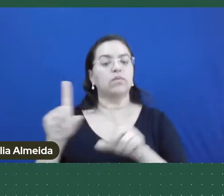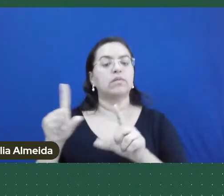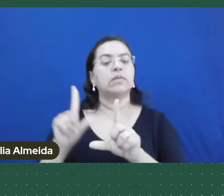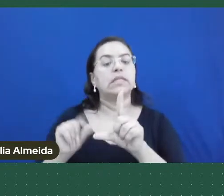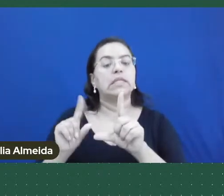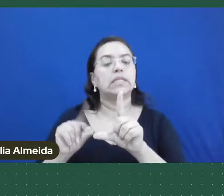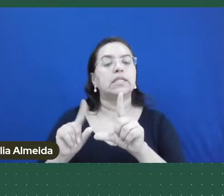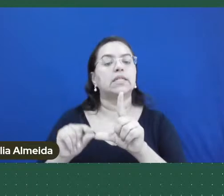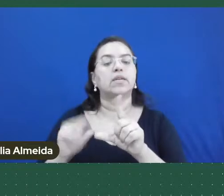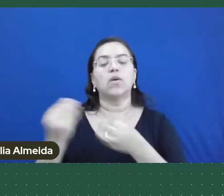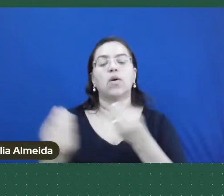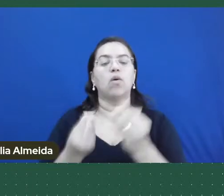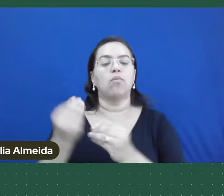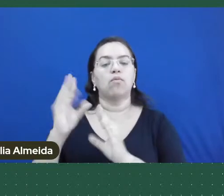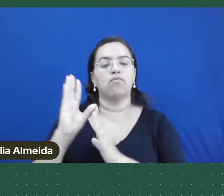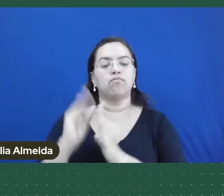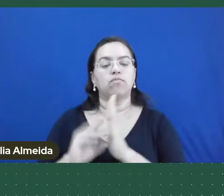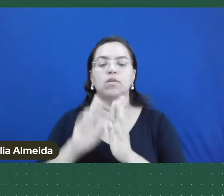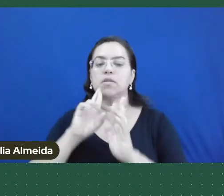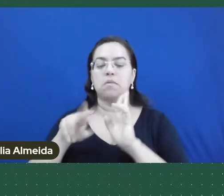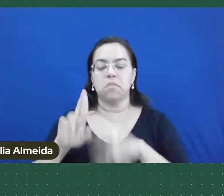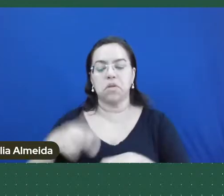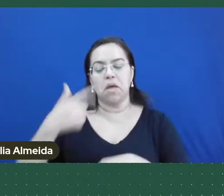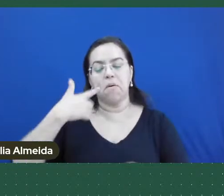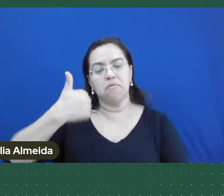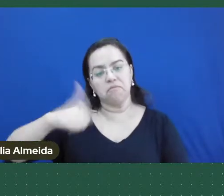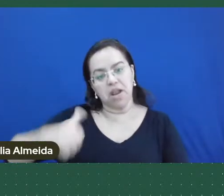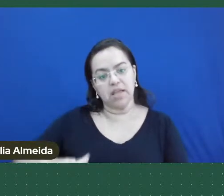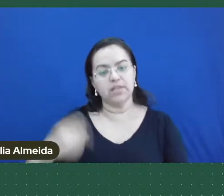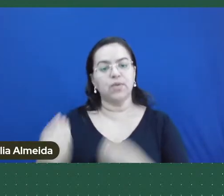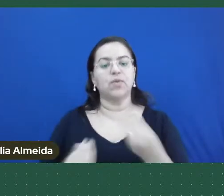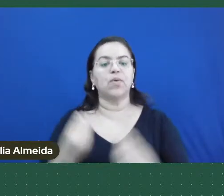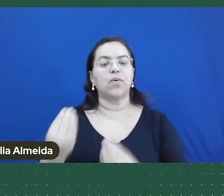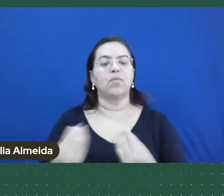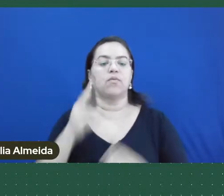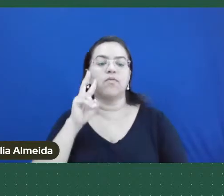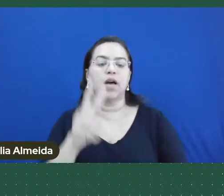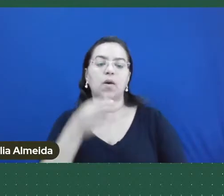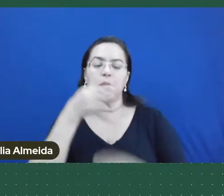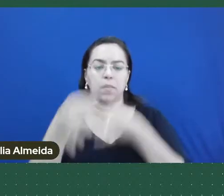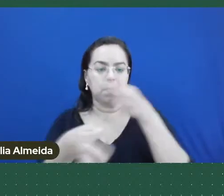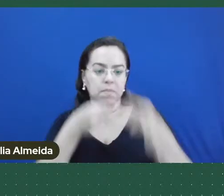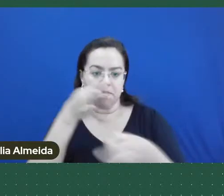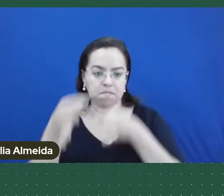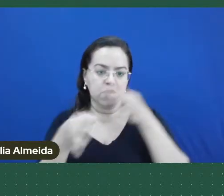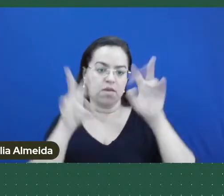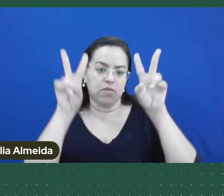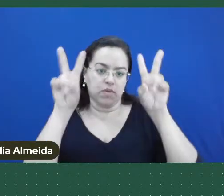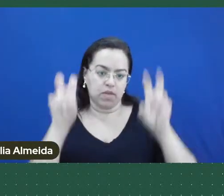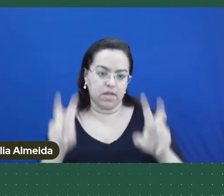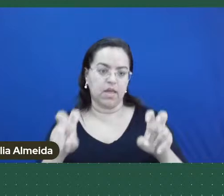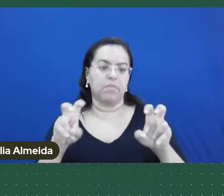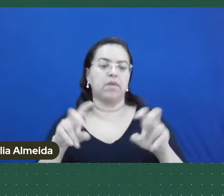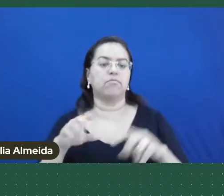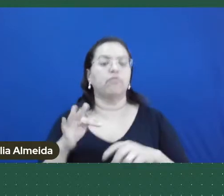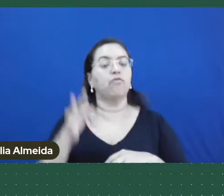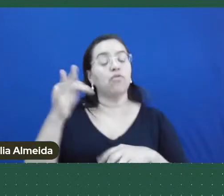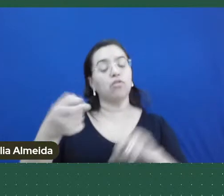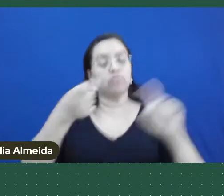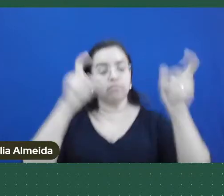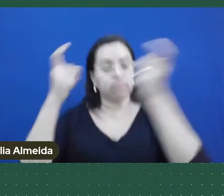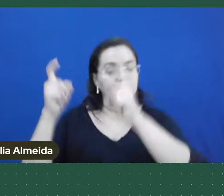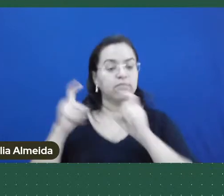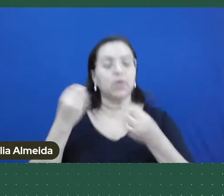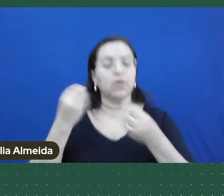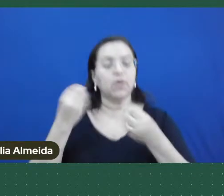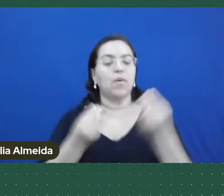de avaliação, onde você vai avaliar essa transmissão, sugerir temas para discussão aqui no canal e